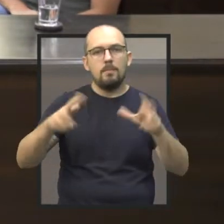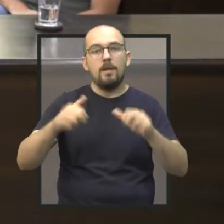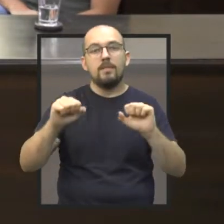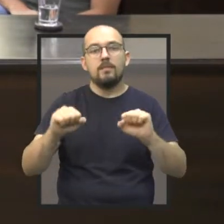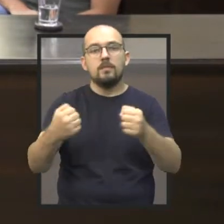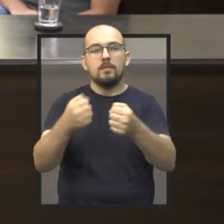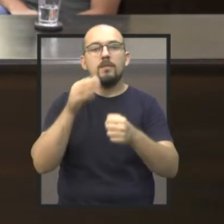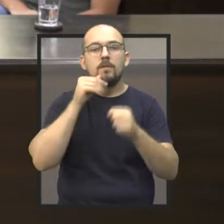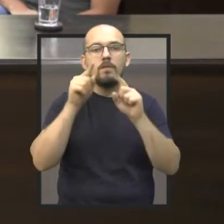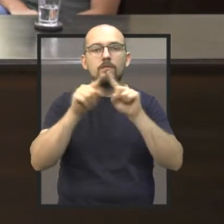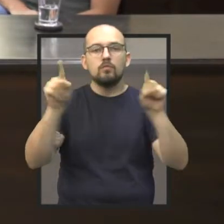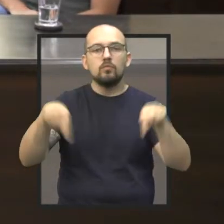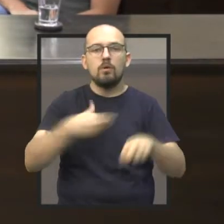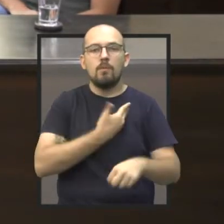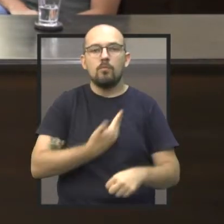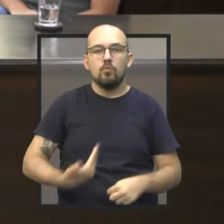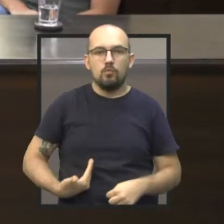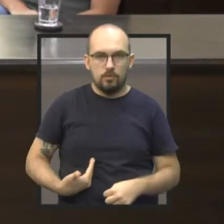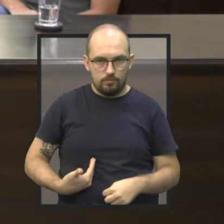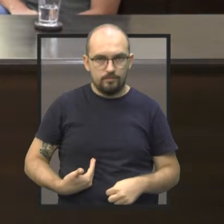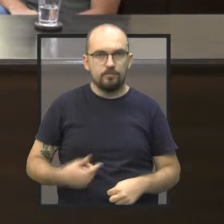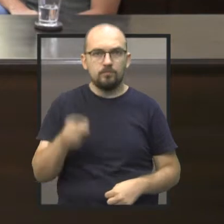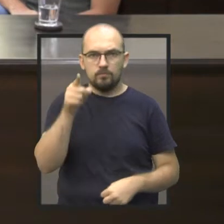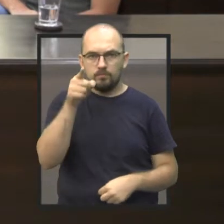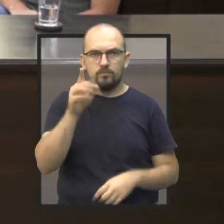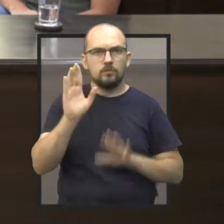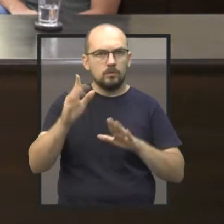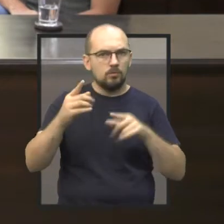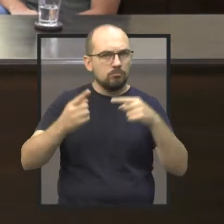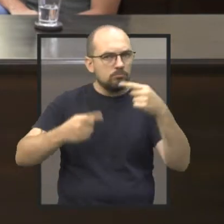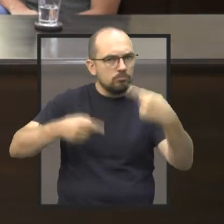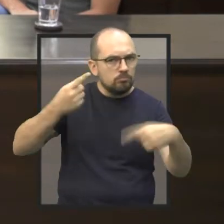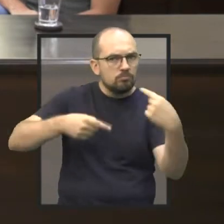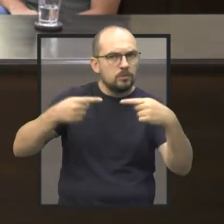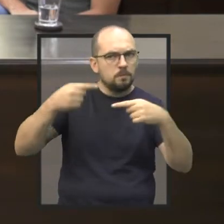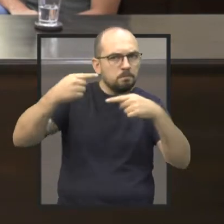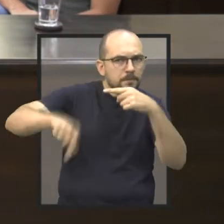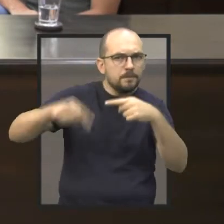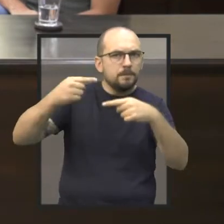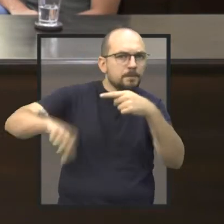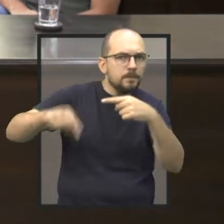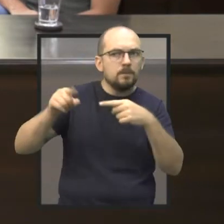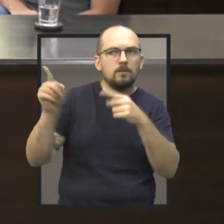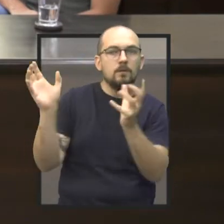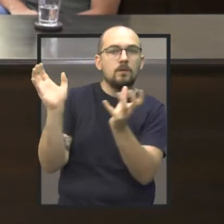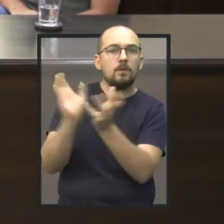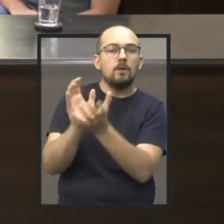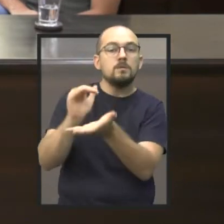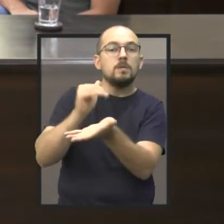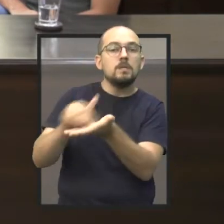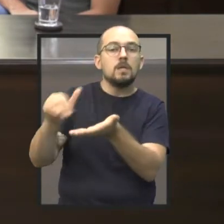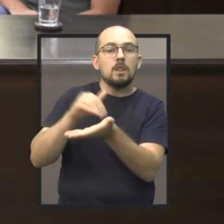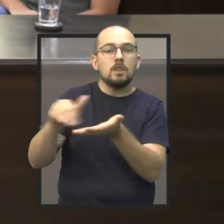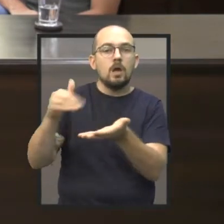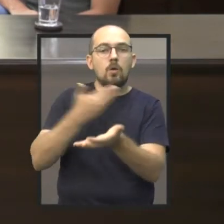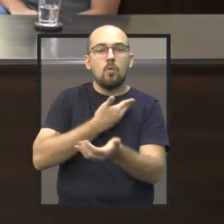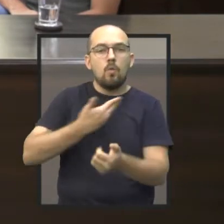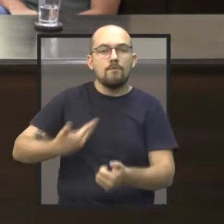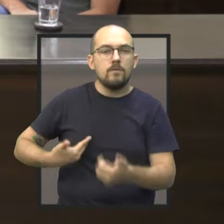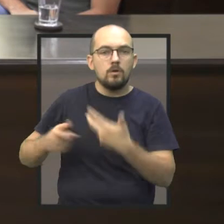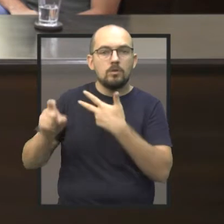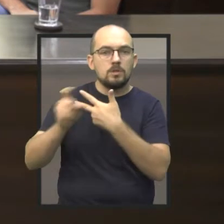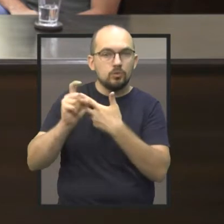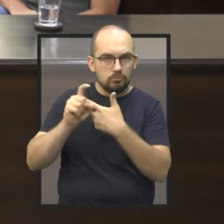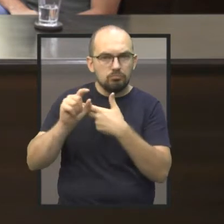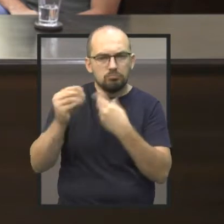defesa dos servidores públicos municipais. O senhor tem entrado em algumas divergências com o secretário de governo do Poder Executivo. O que